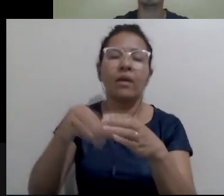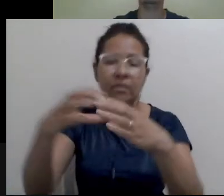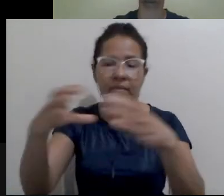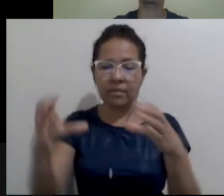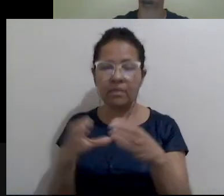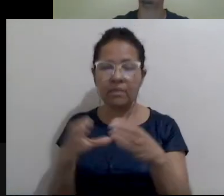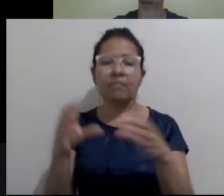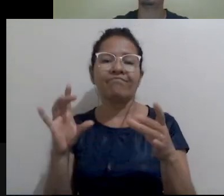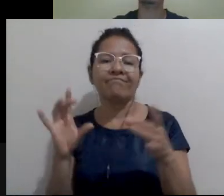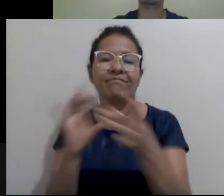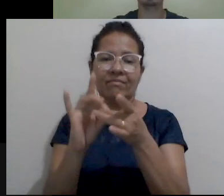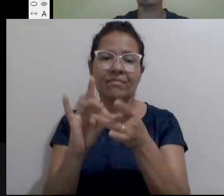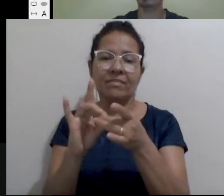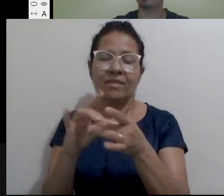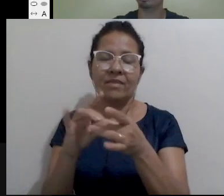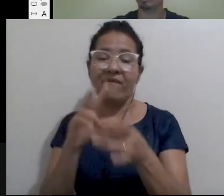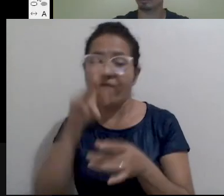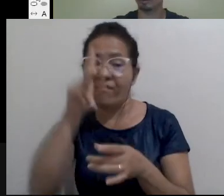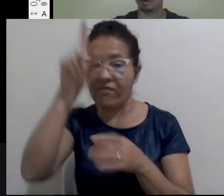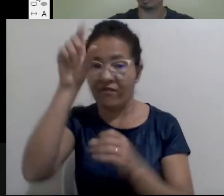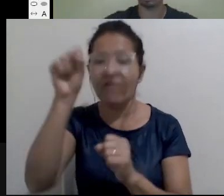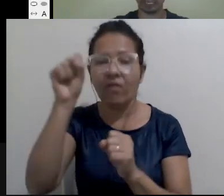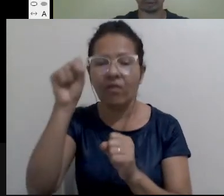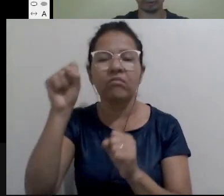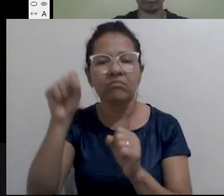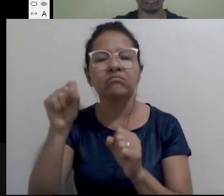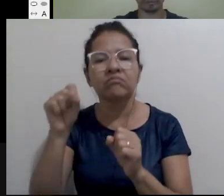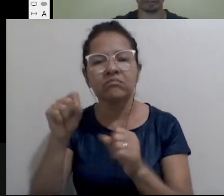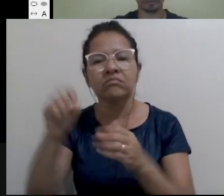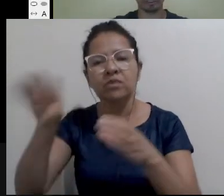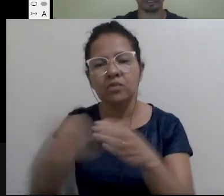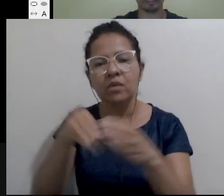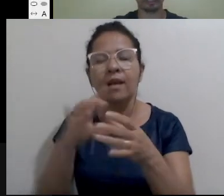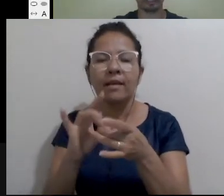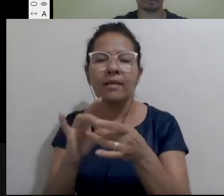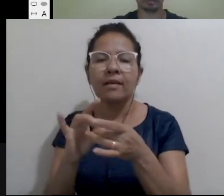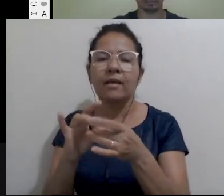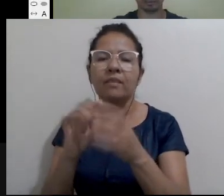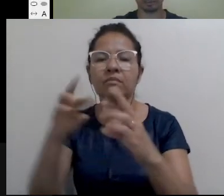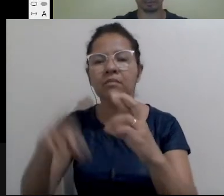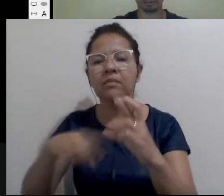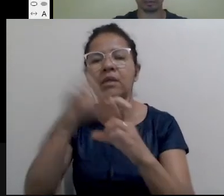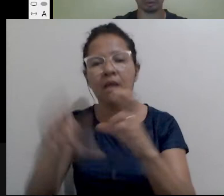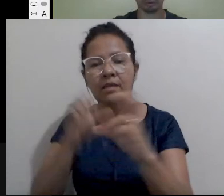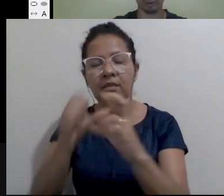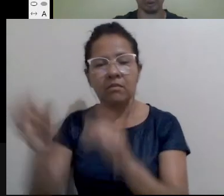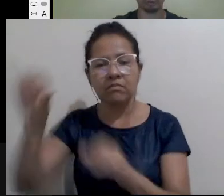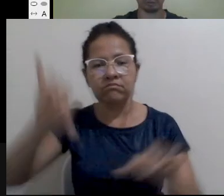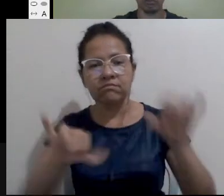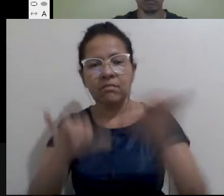ligantes mais fortemente ligados. Então, isso aqui é muito importante, pessoal. Um dado muito importante que vai influenciar na reação química de formação desses